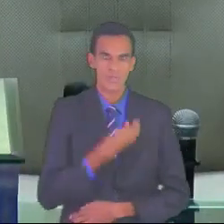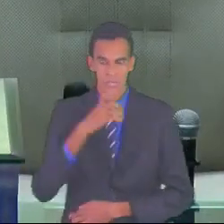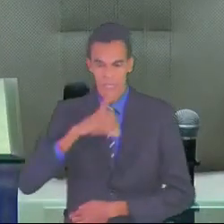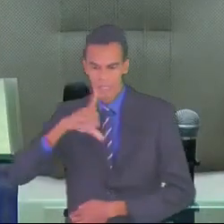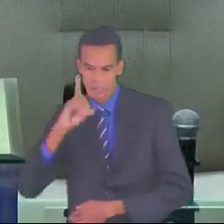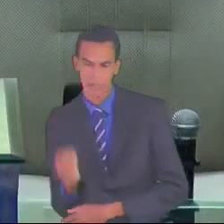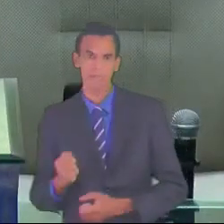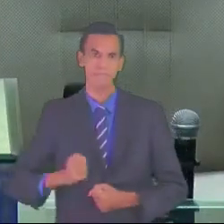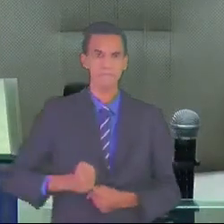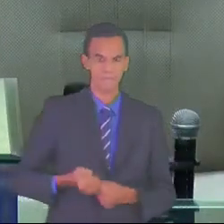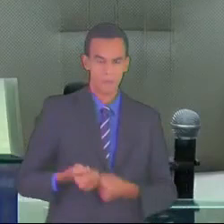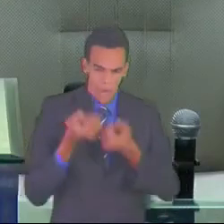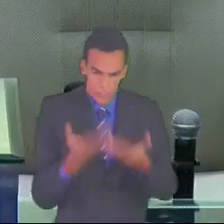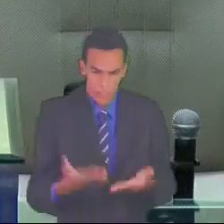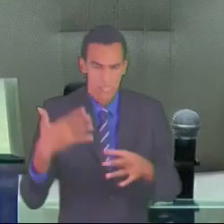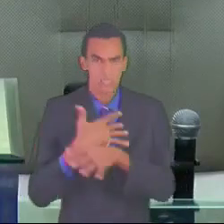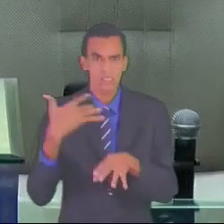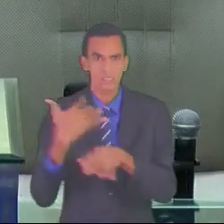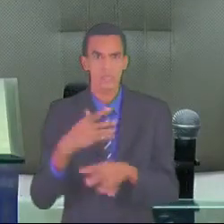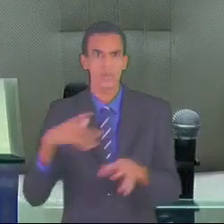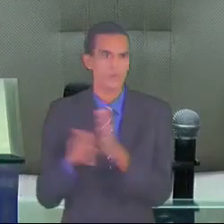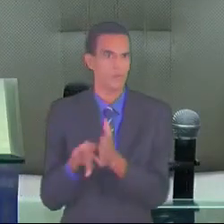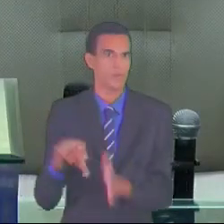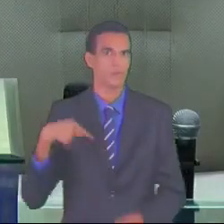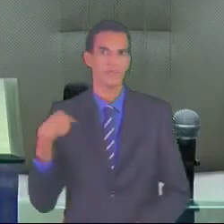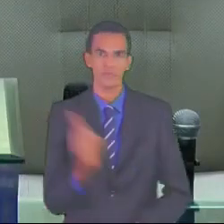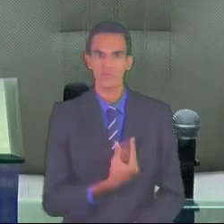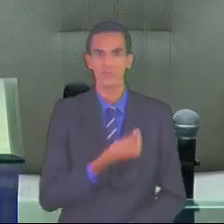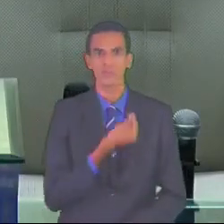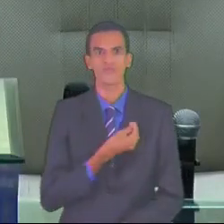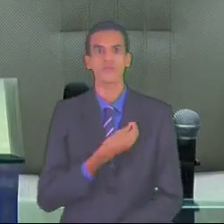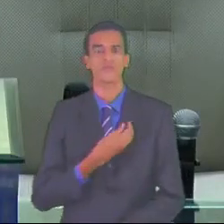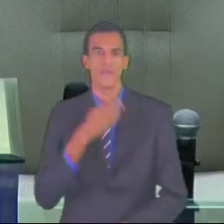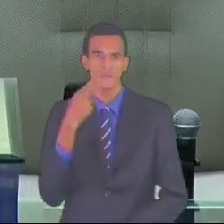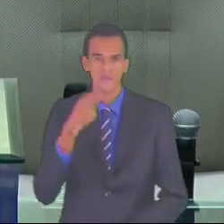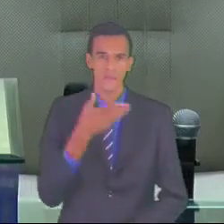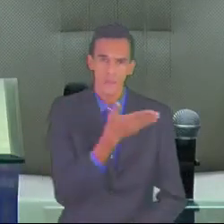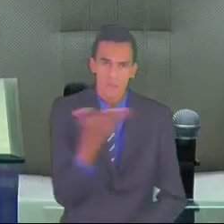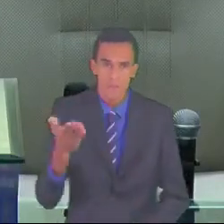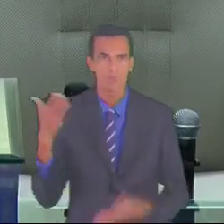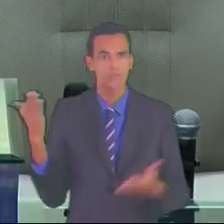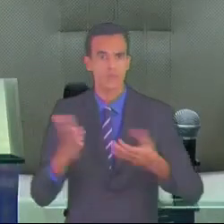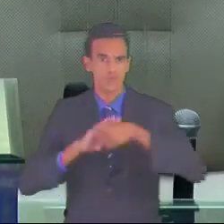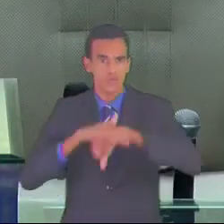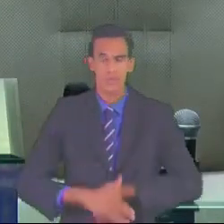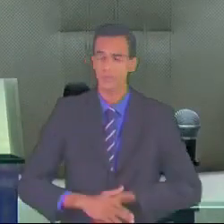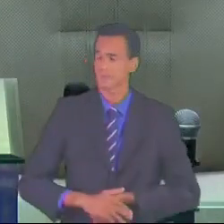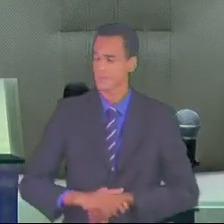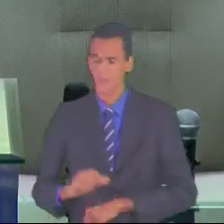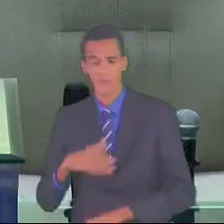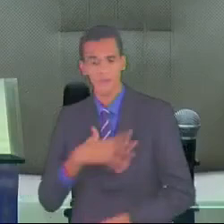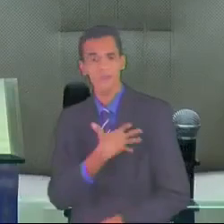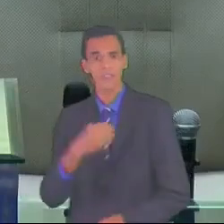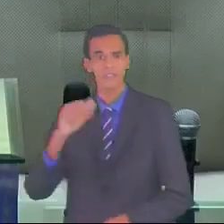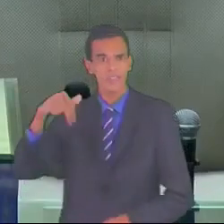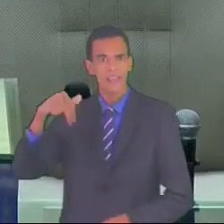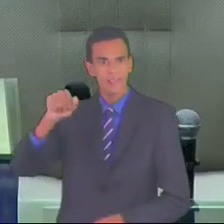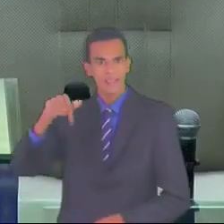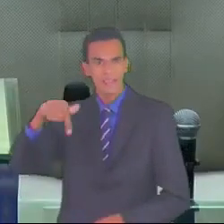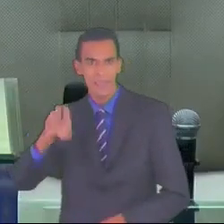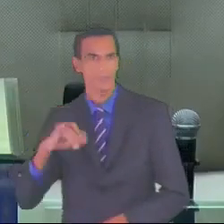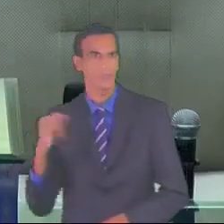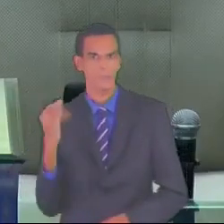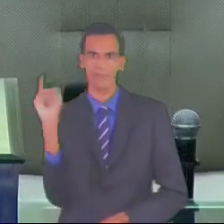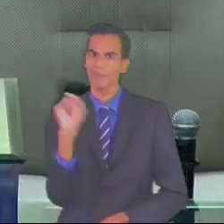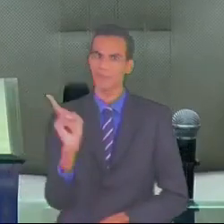cidade como possessão de nossas vidas. Eu quero lhe dizer nessa noite, não importa os filhos de Anak, o que importa é que